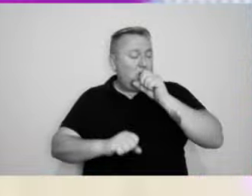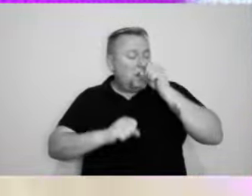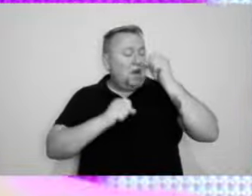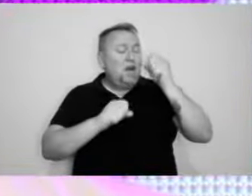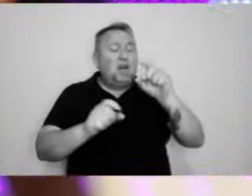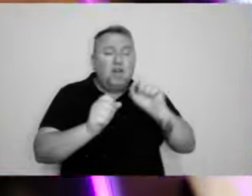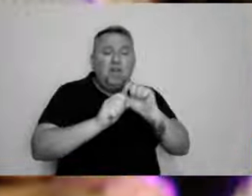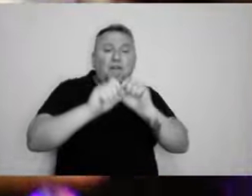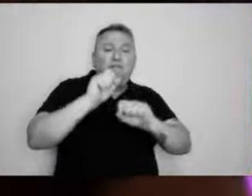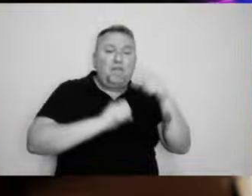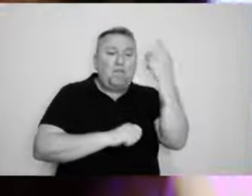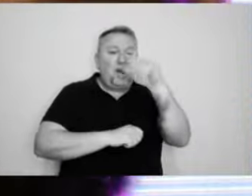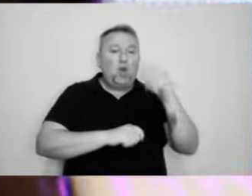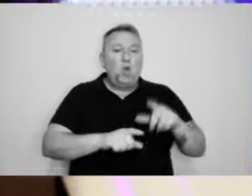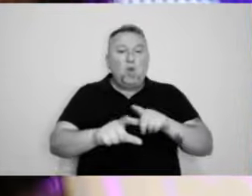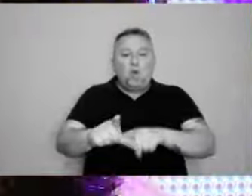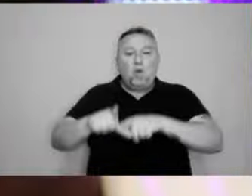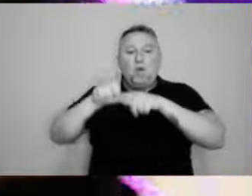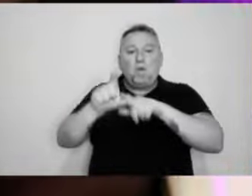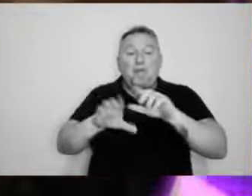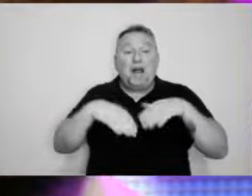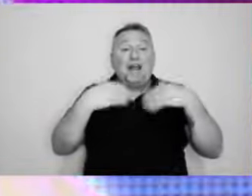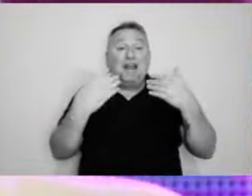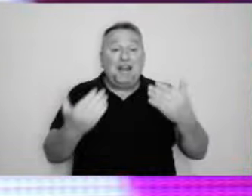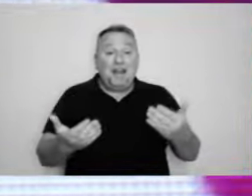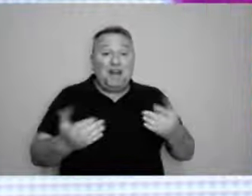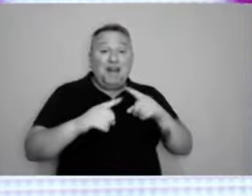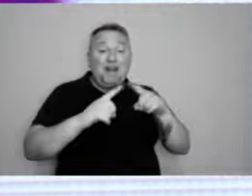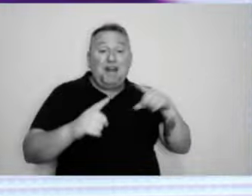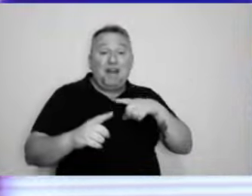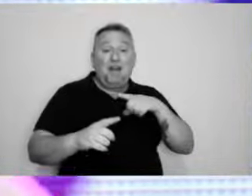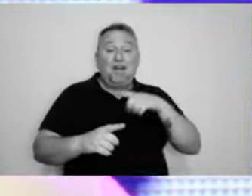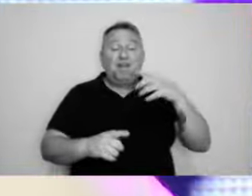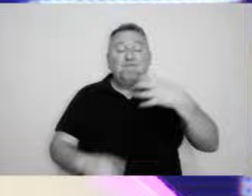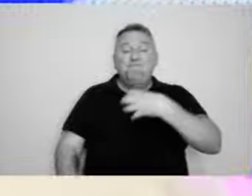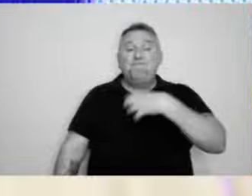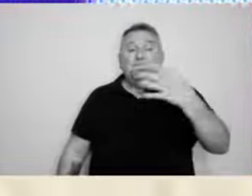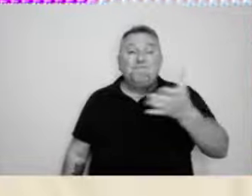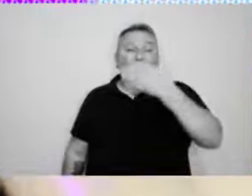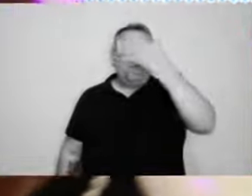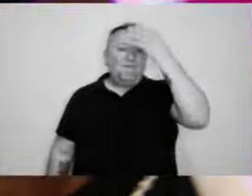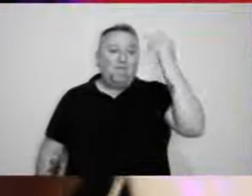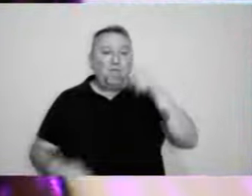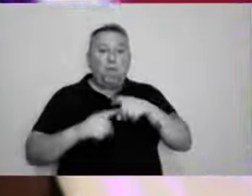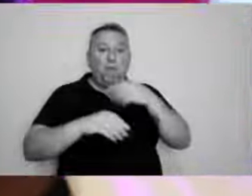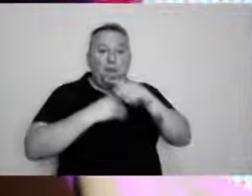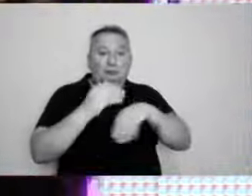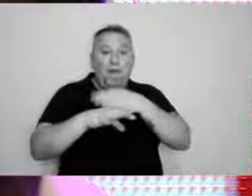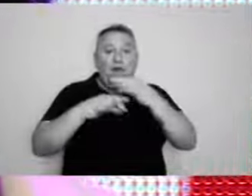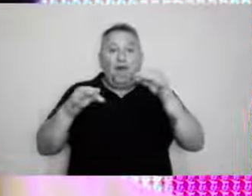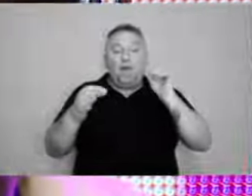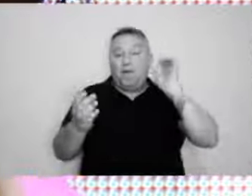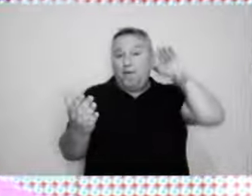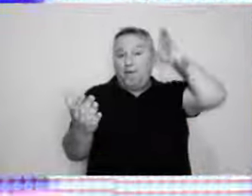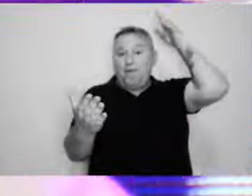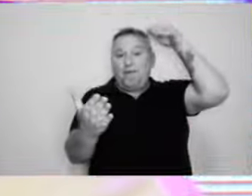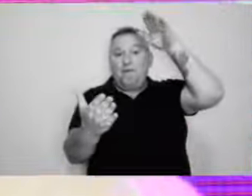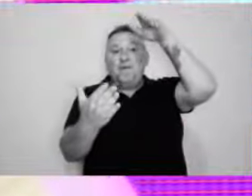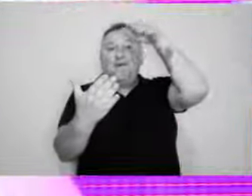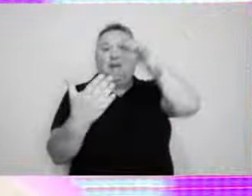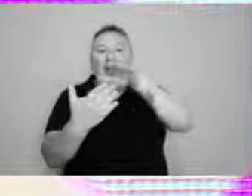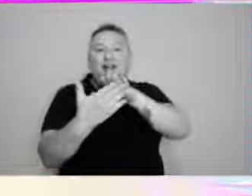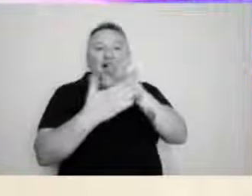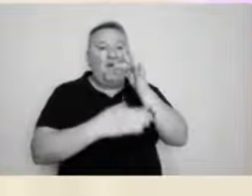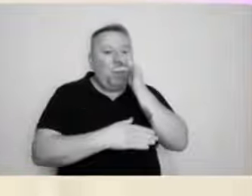Já fiz mandinga dessa brava pra quê? E uma delas me esquecer. Levei um presente pra mãe manjar. Deixei